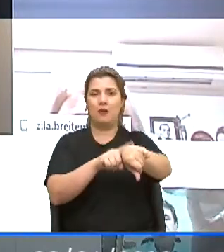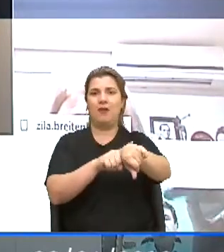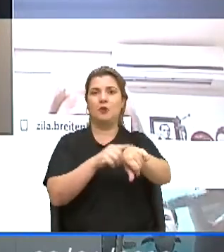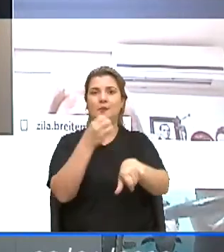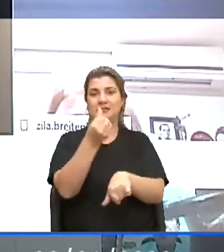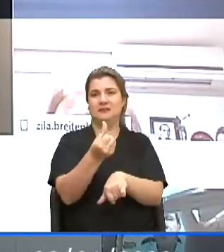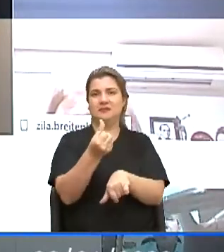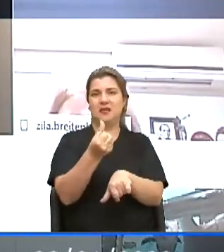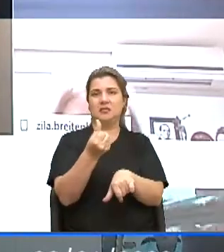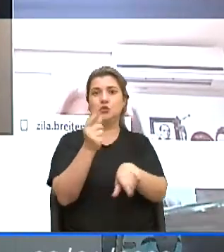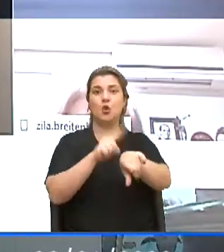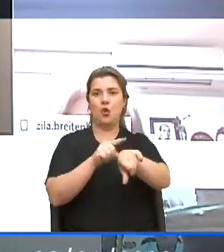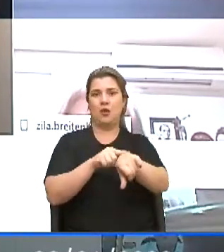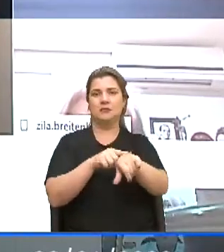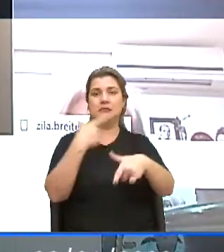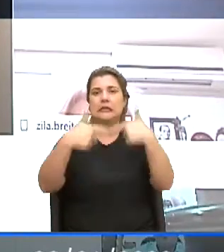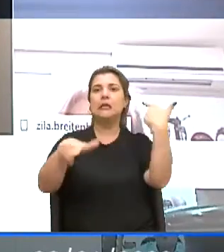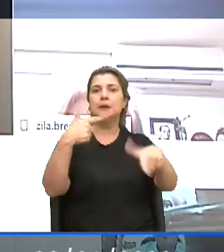6 horas. Com isso,